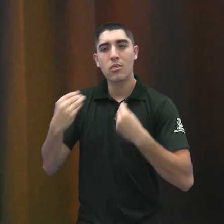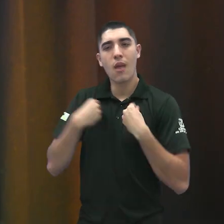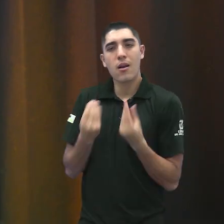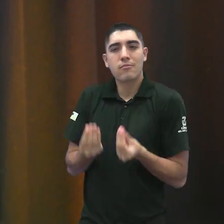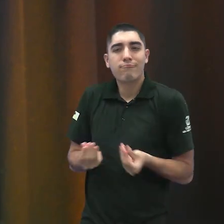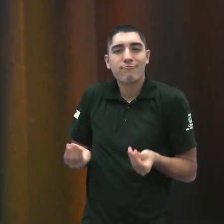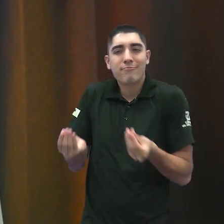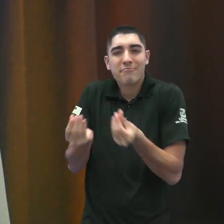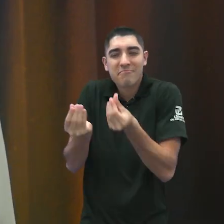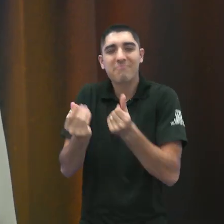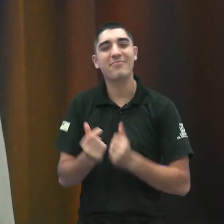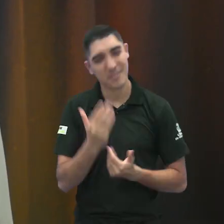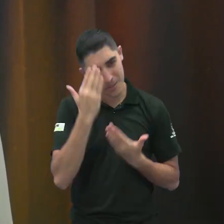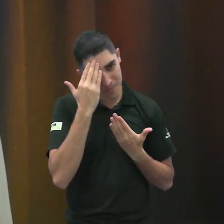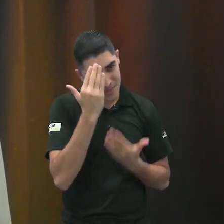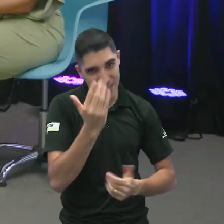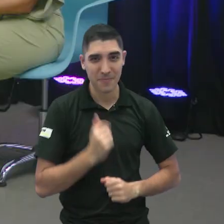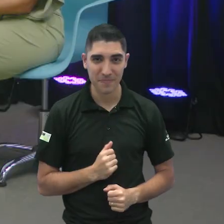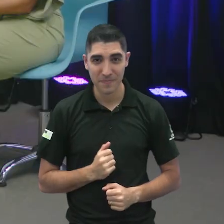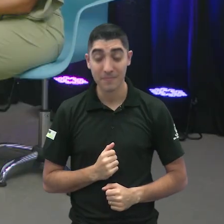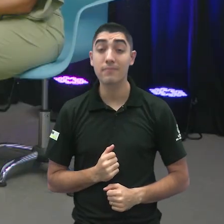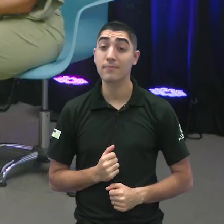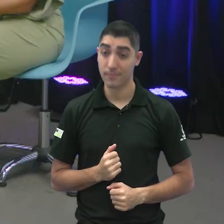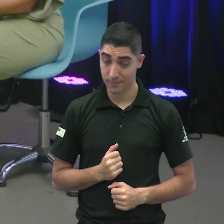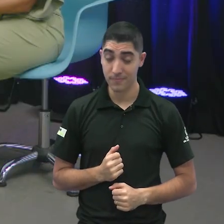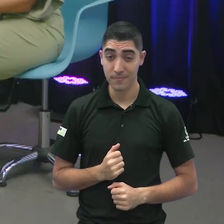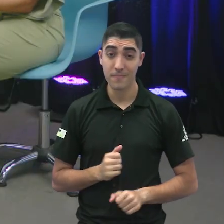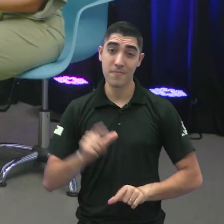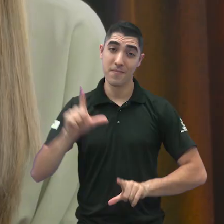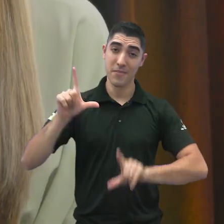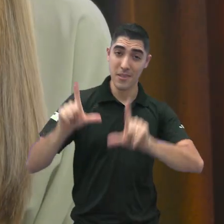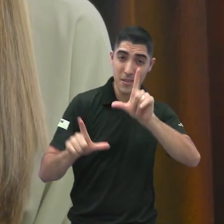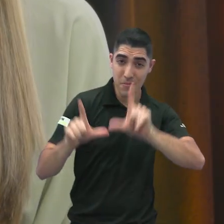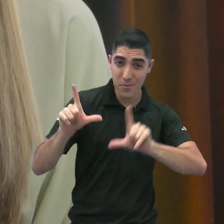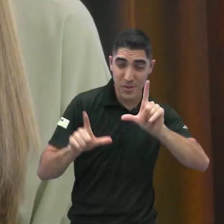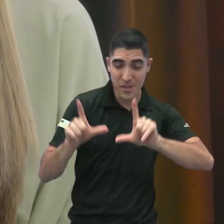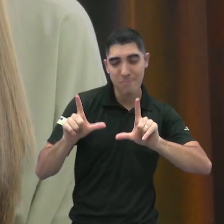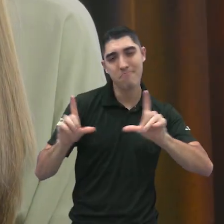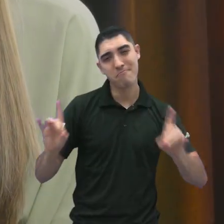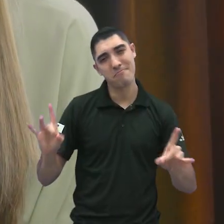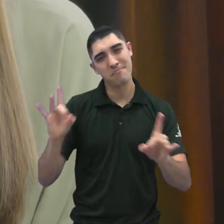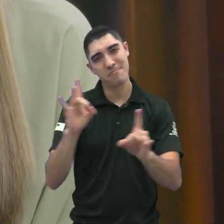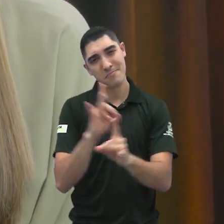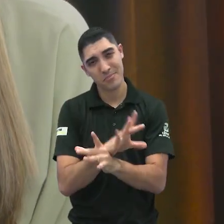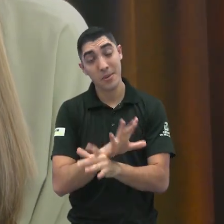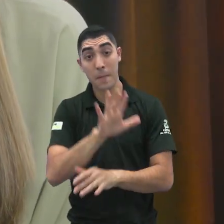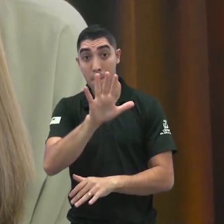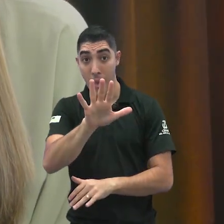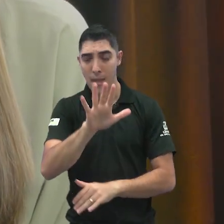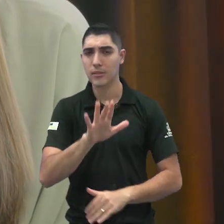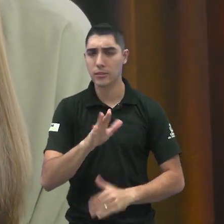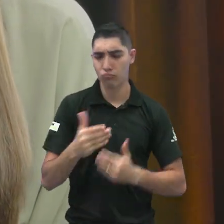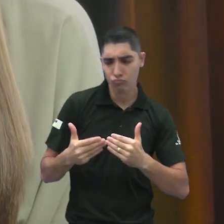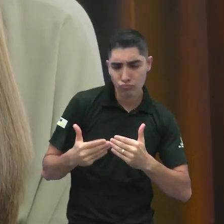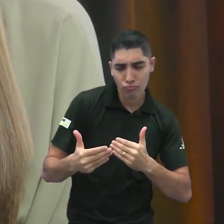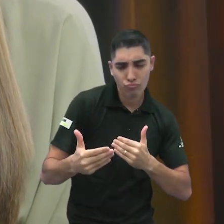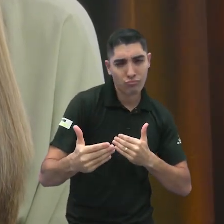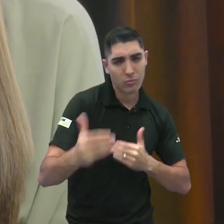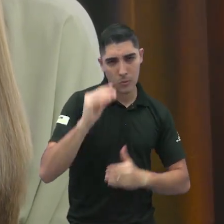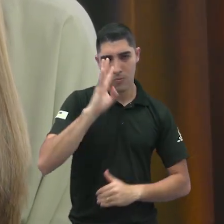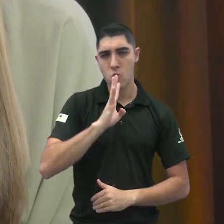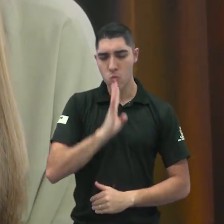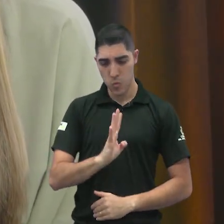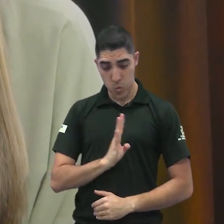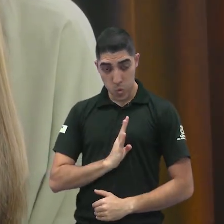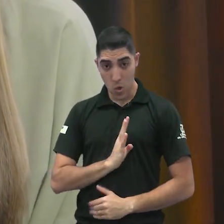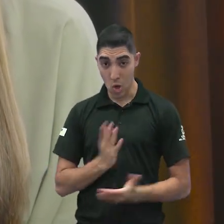olhar de sensibilidade para o nosso programa, viu? Obrigada. Chegamos ao final de mais um encontro, mas a jornada